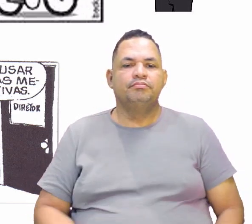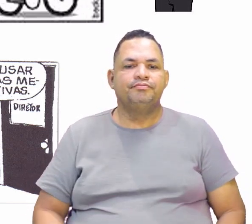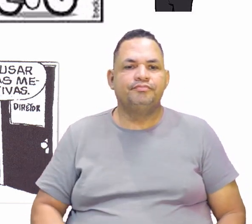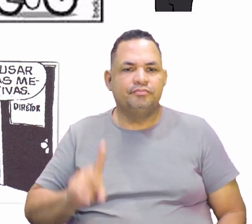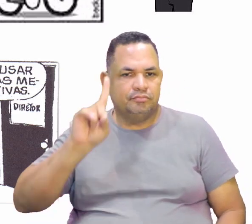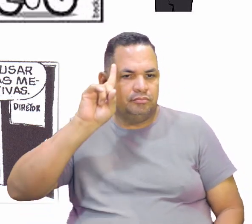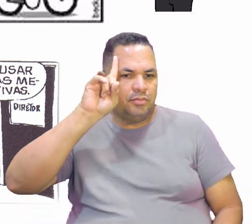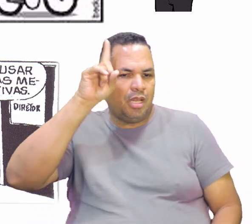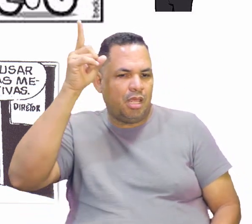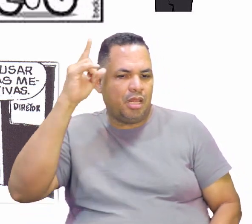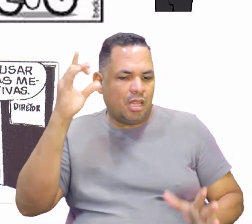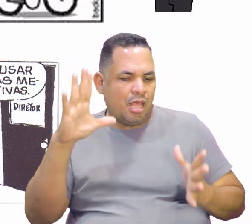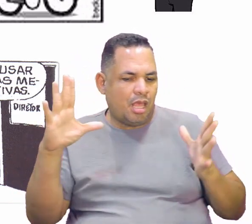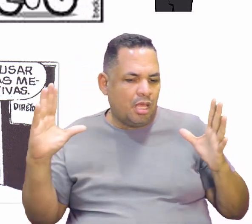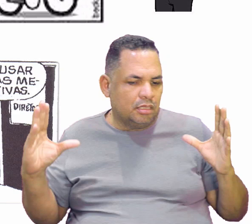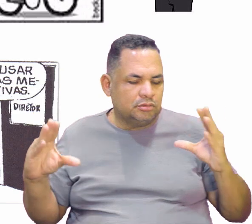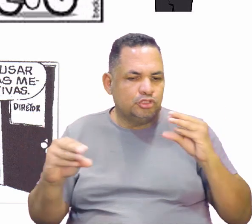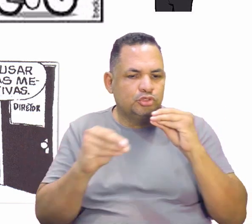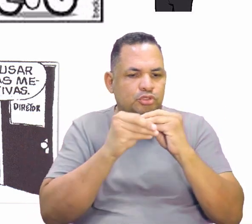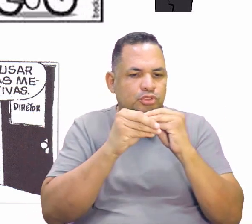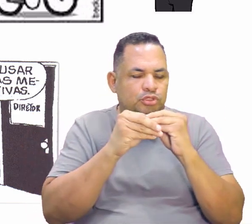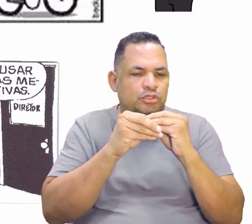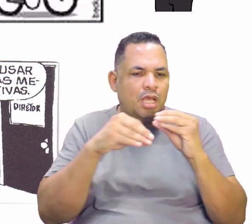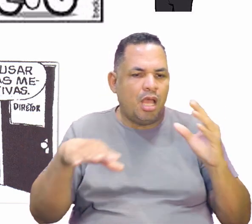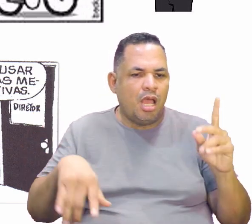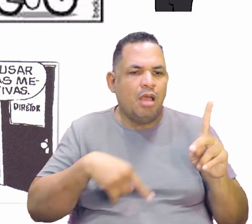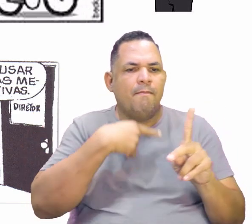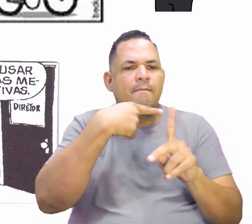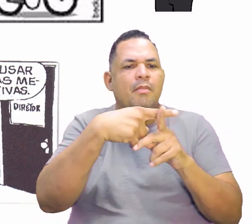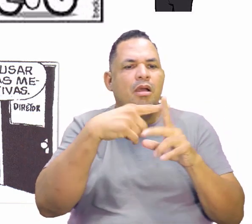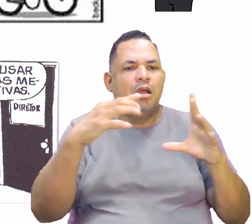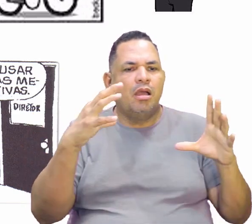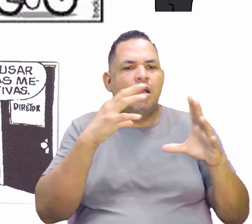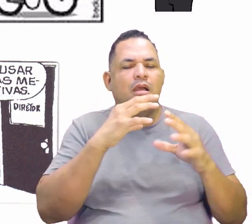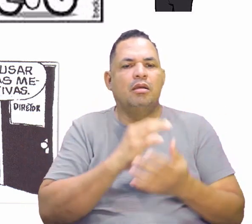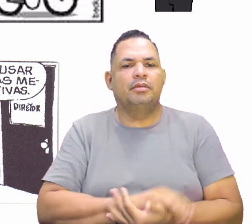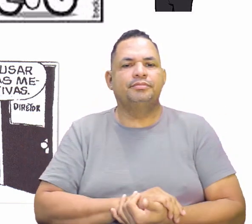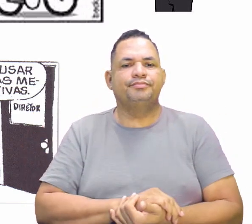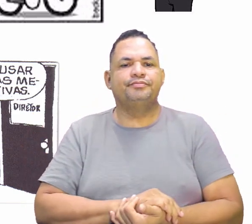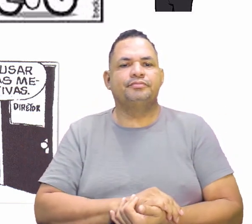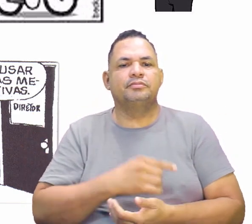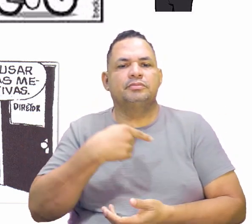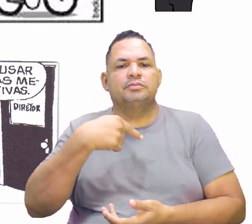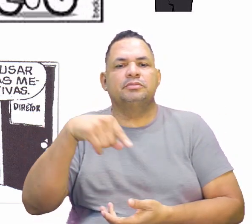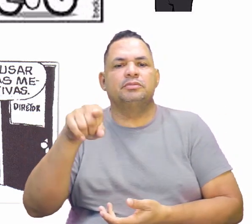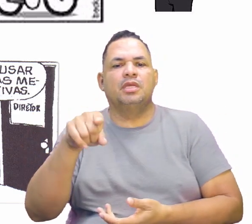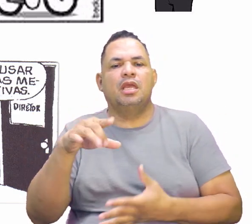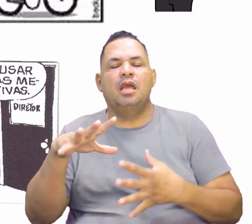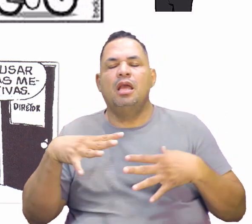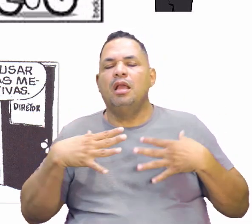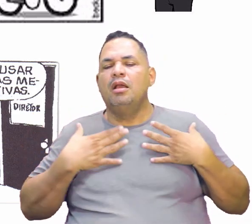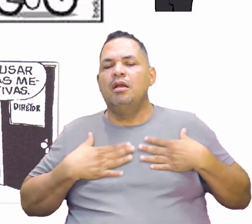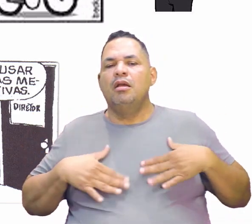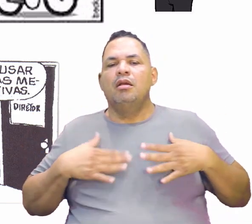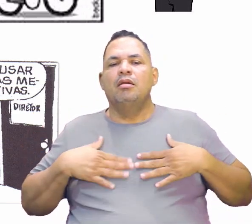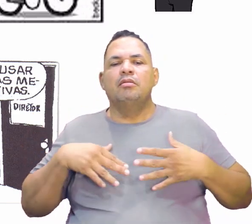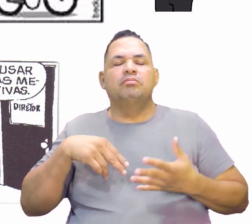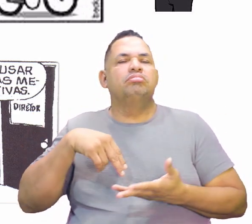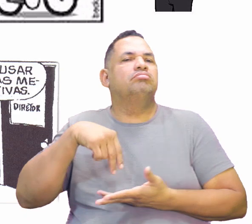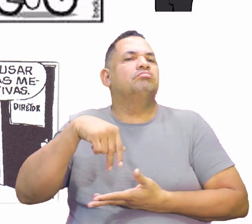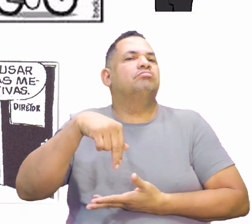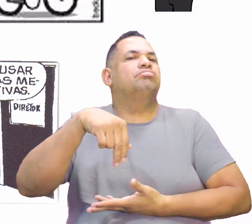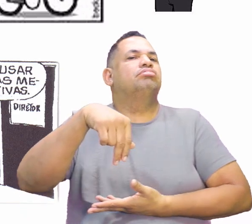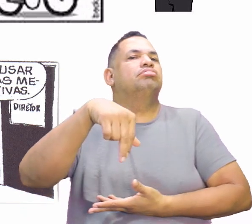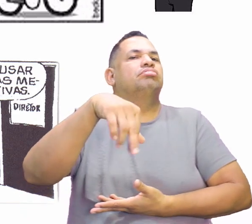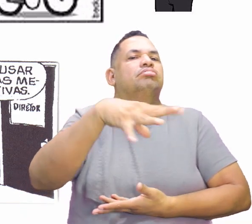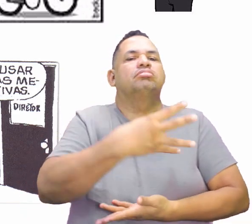de soma, acrescenta, né? Seguir leve pela vida e dar valor ao que interessa.